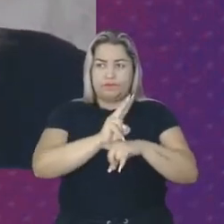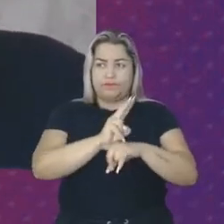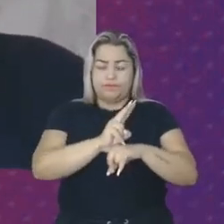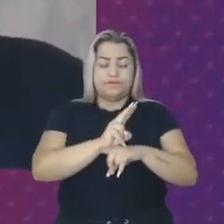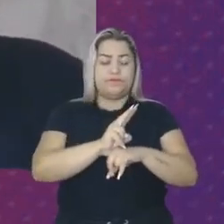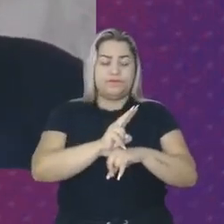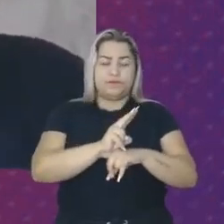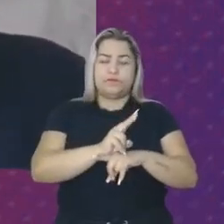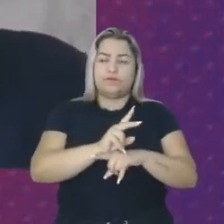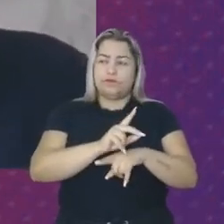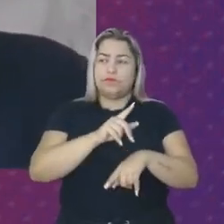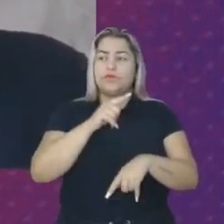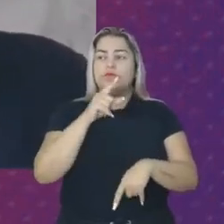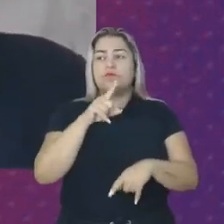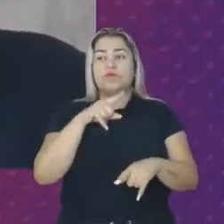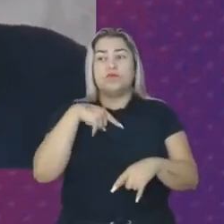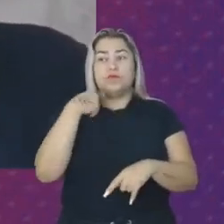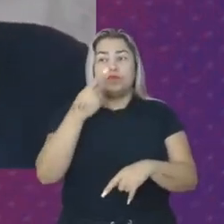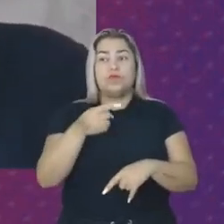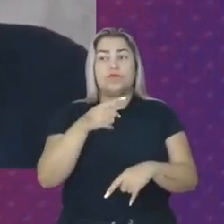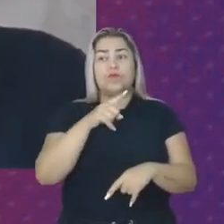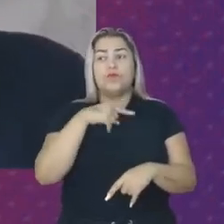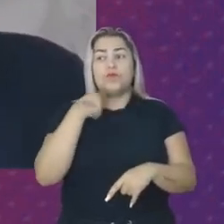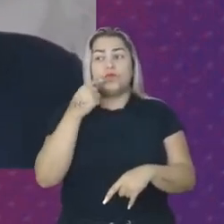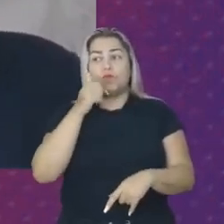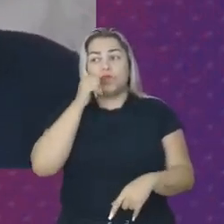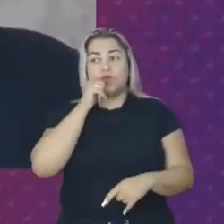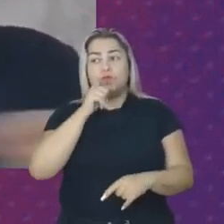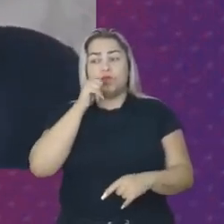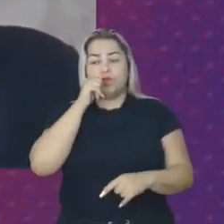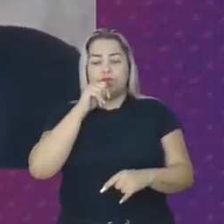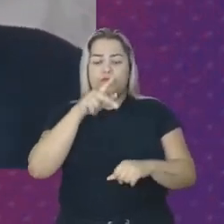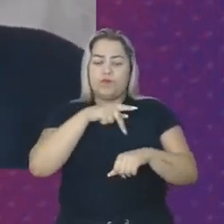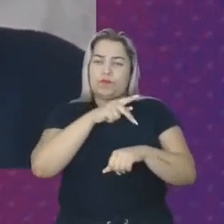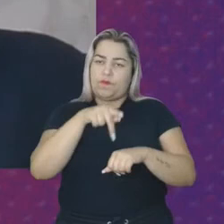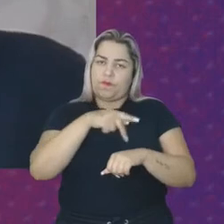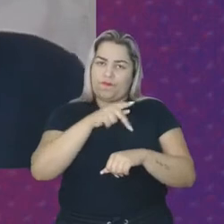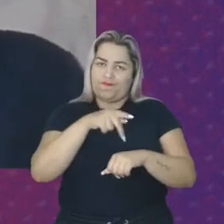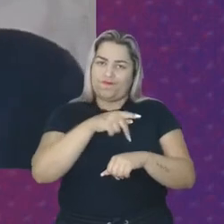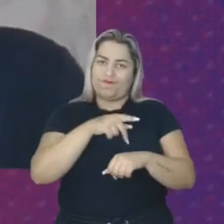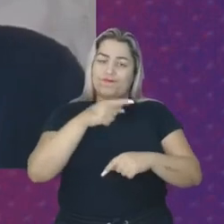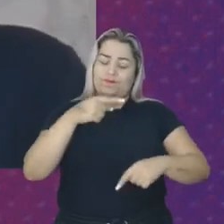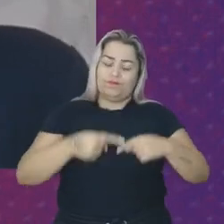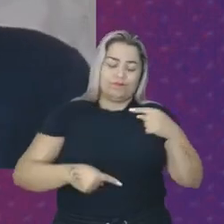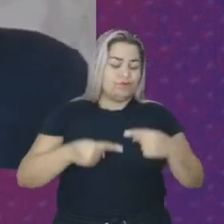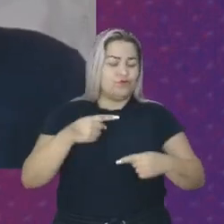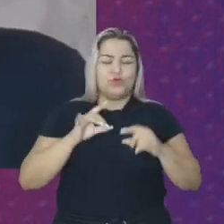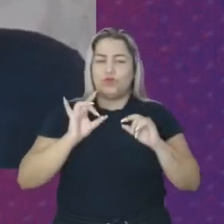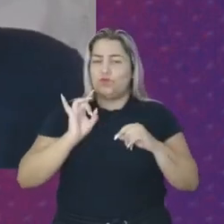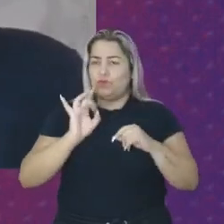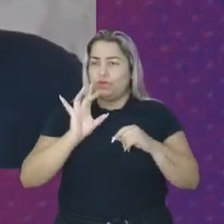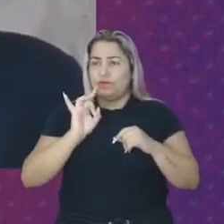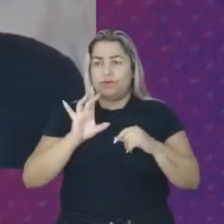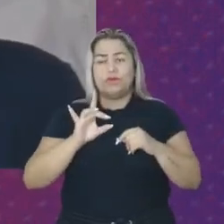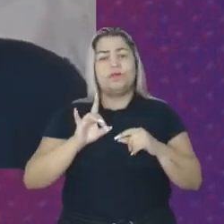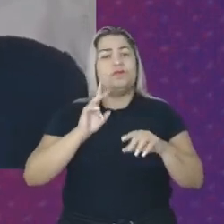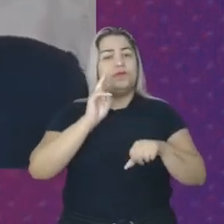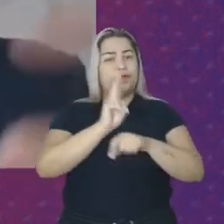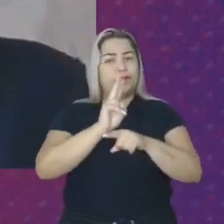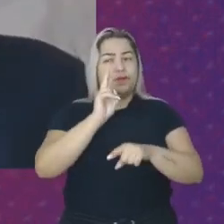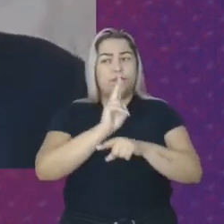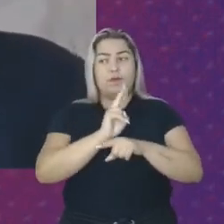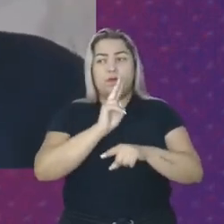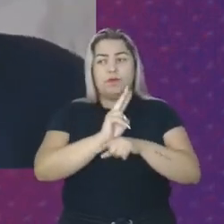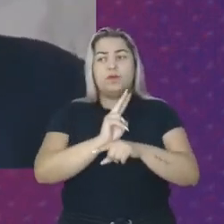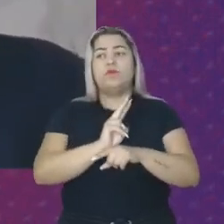trágico feminicídio no nosso país. Então, essas políticas, elas não são só políticas de prevenção